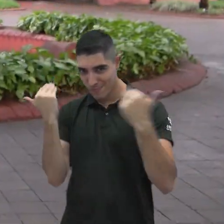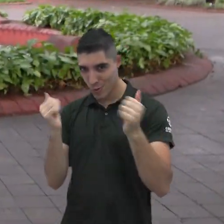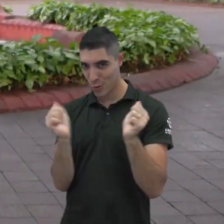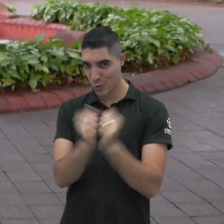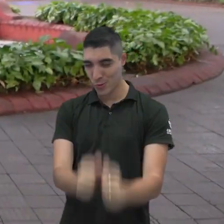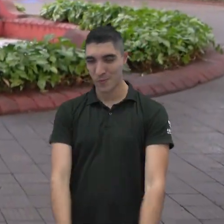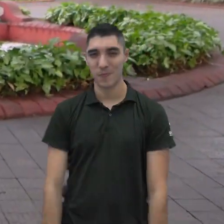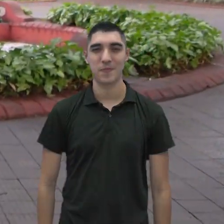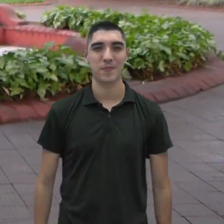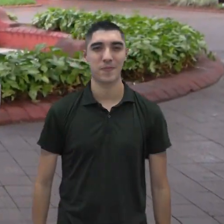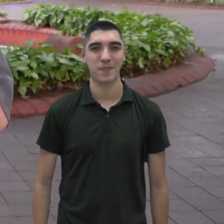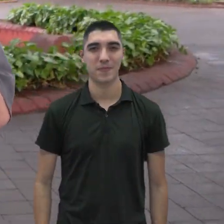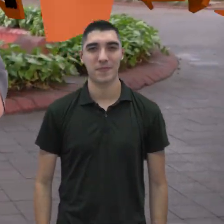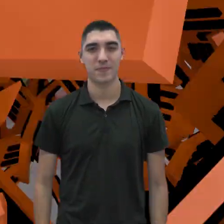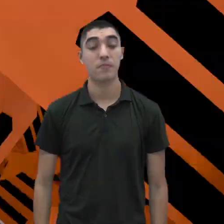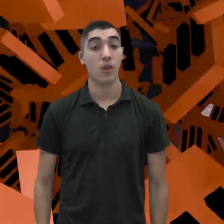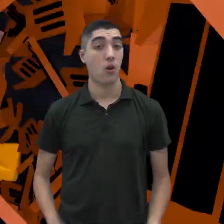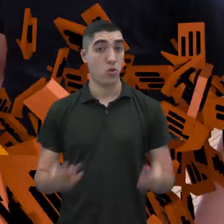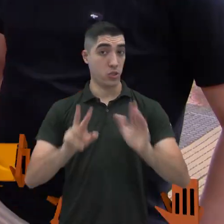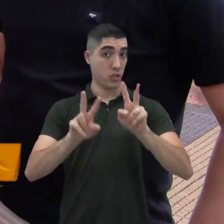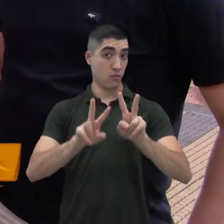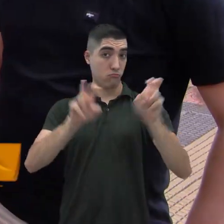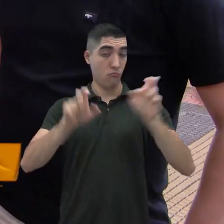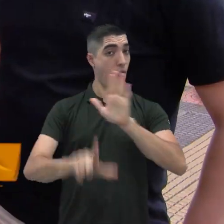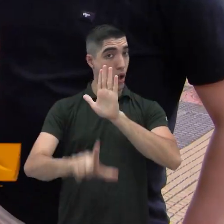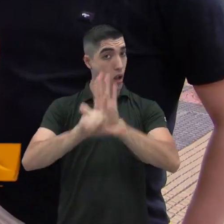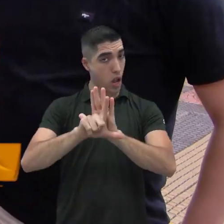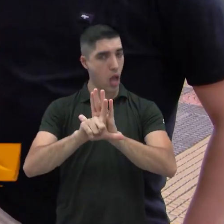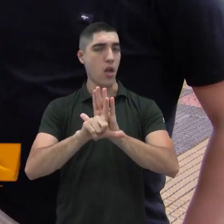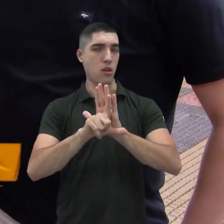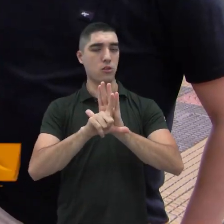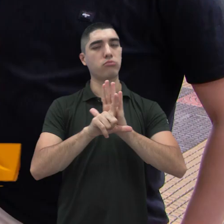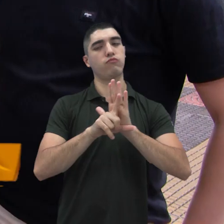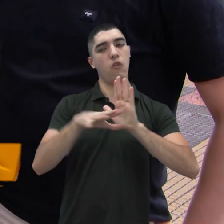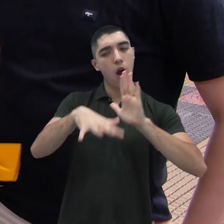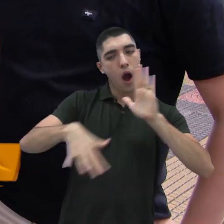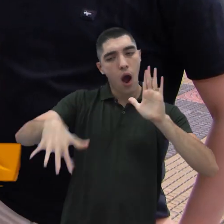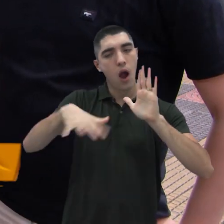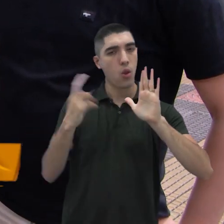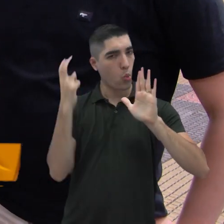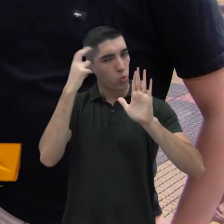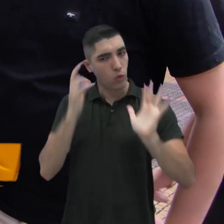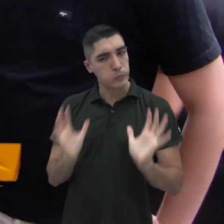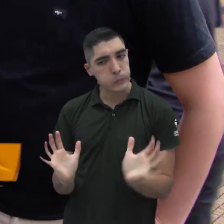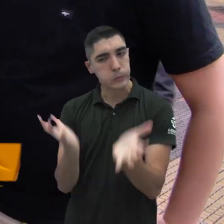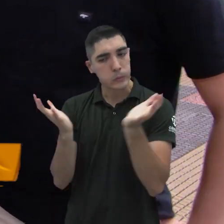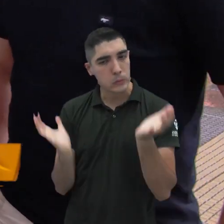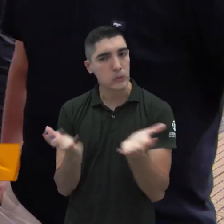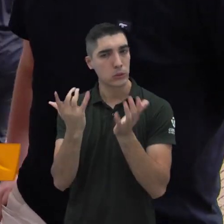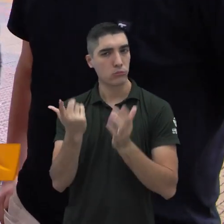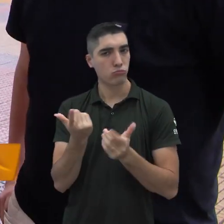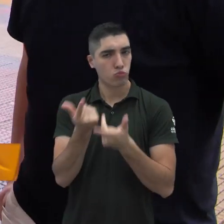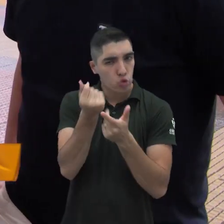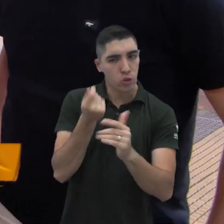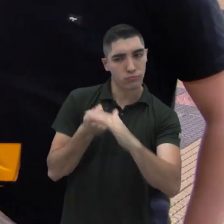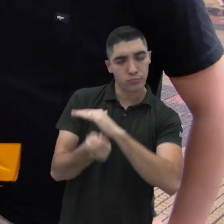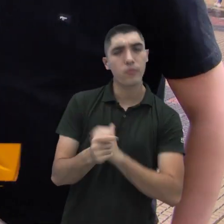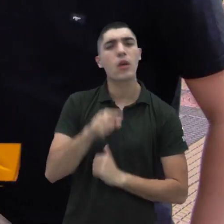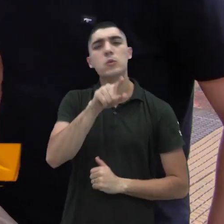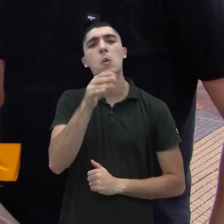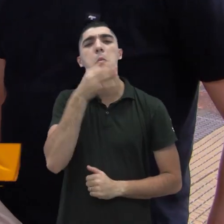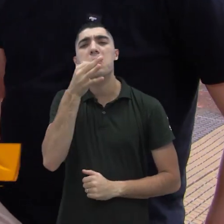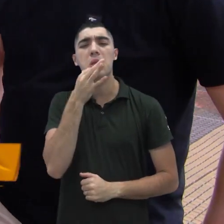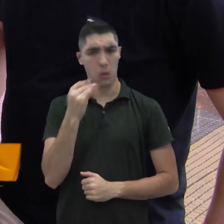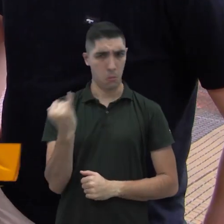tudinho agora. Vem comigo. A gente está falando sobre leis de incentivo à cultura. O que vocês acham? Como que é importante esse tipo